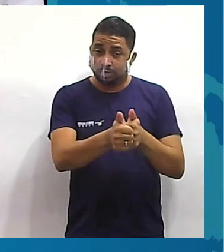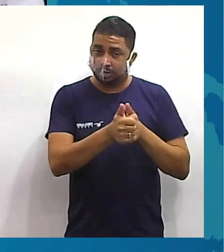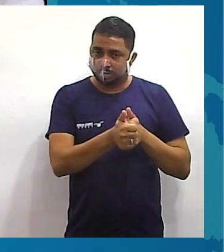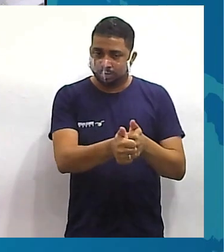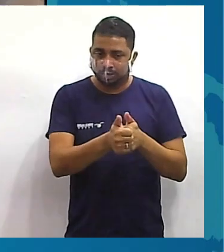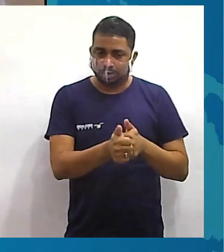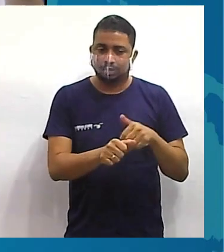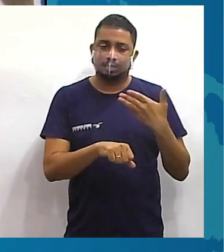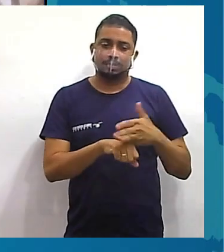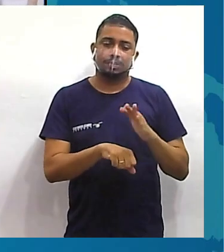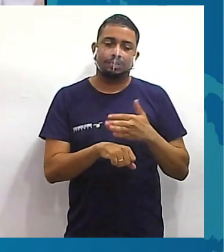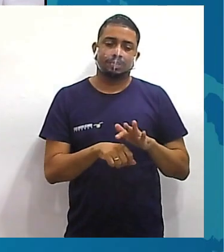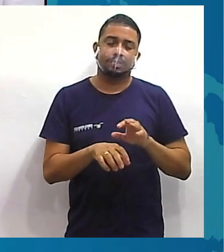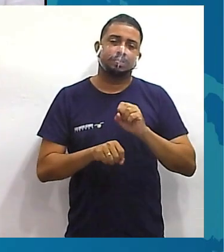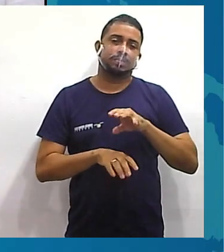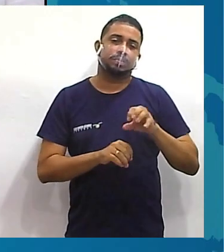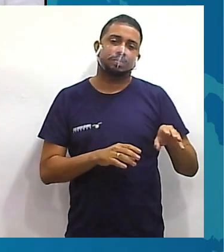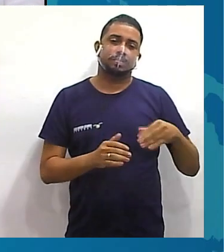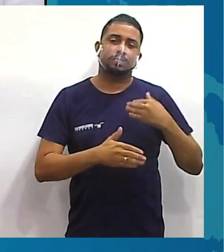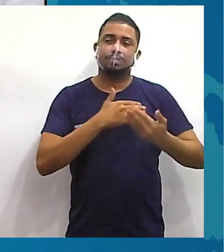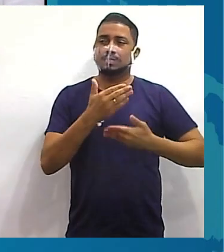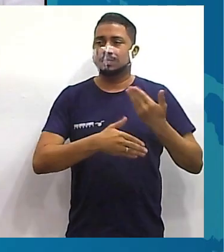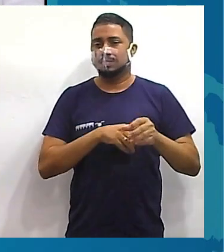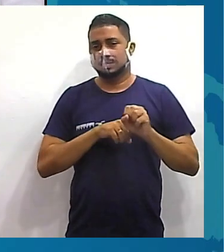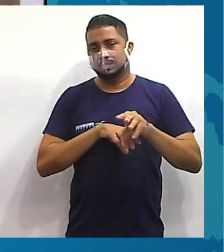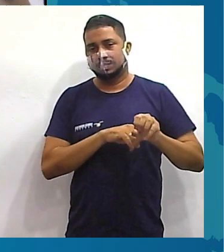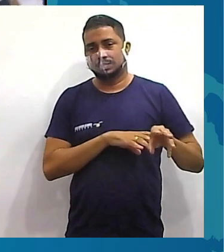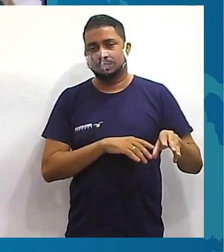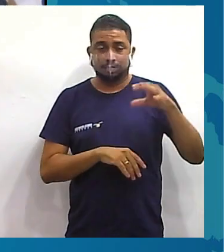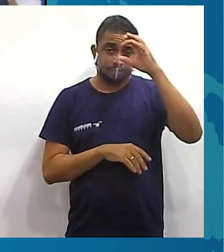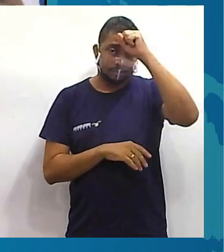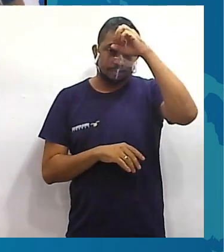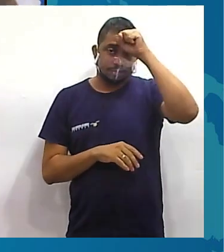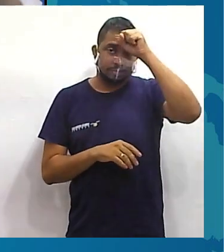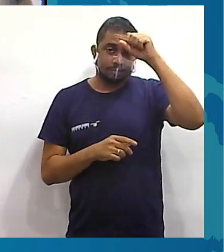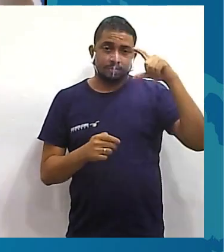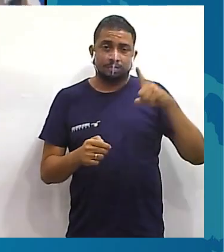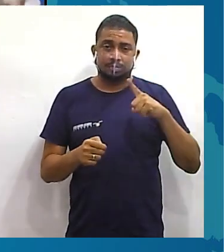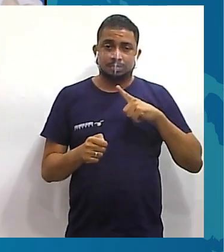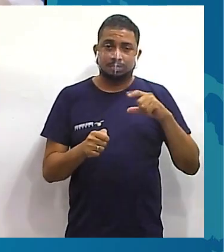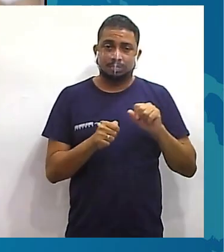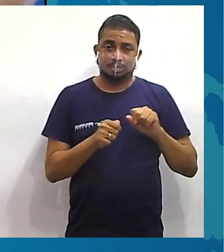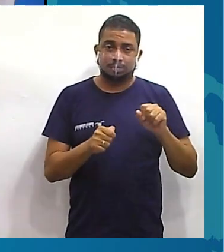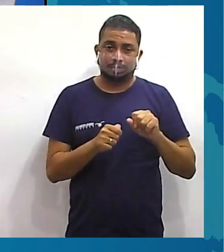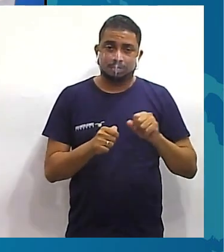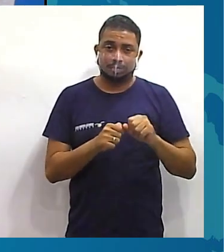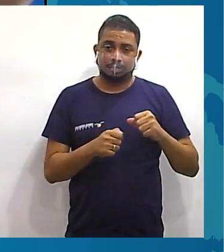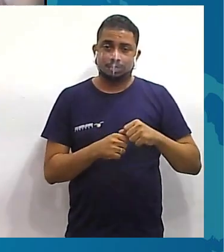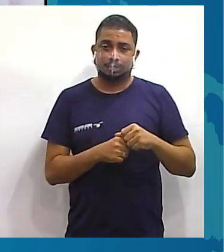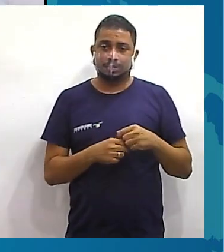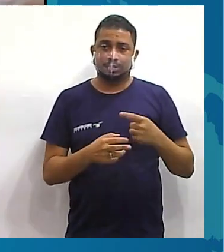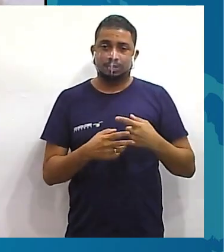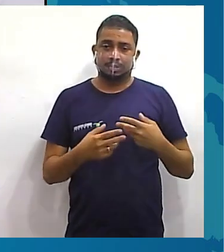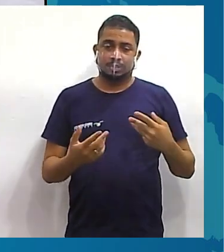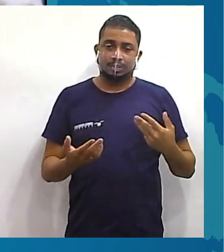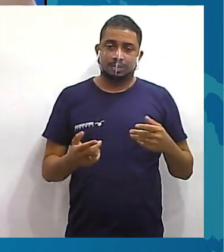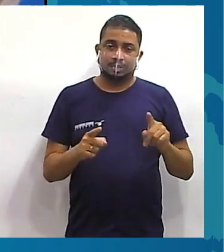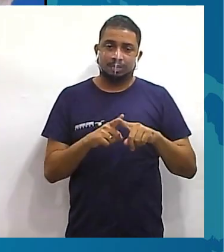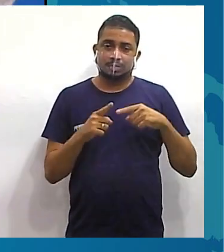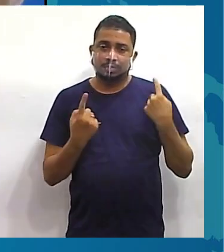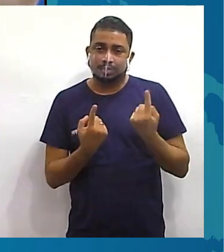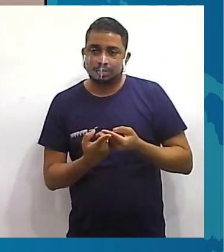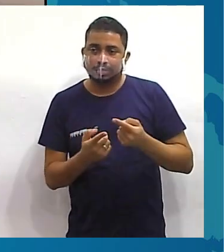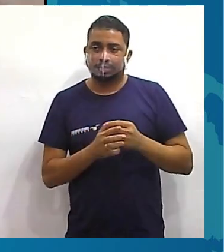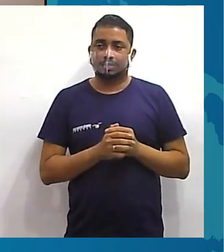prática educativa e do processo de ensino-aprendizagem, e tem as funções consultivas, né, esses momentos de reunião,